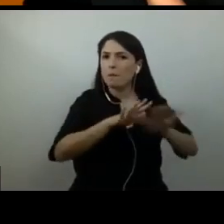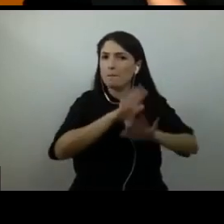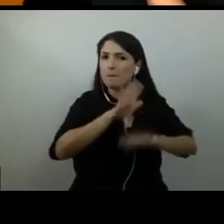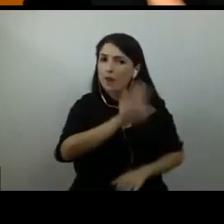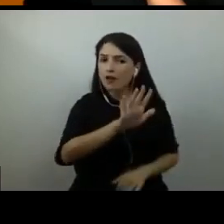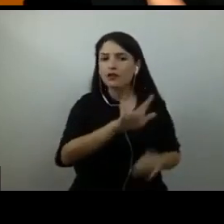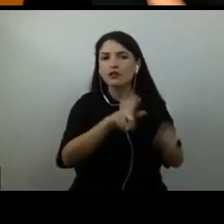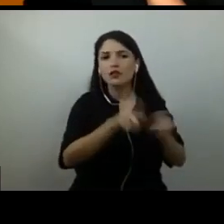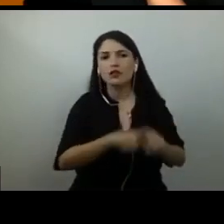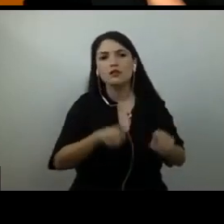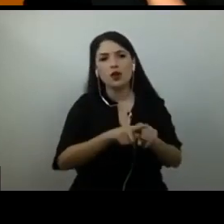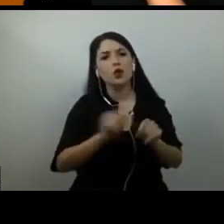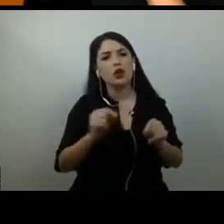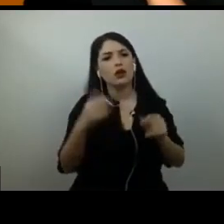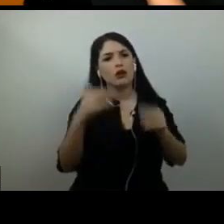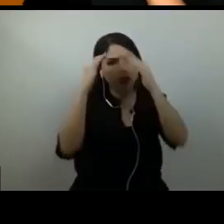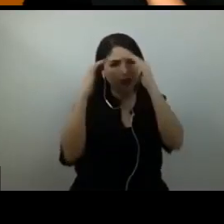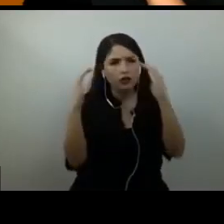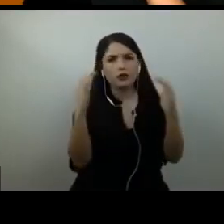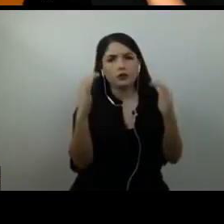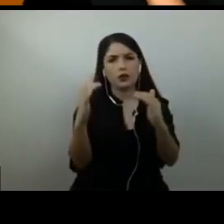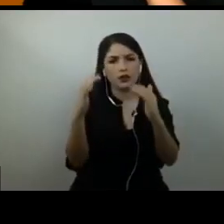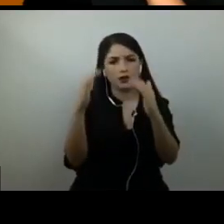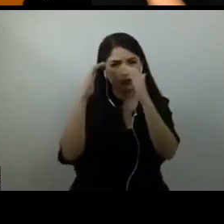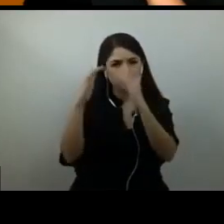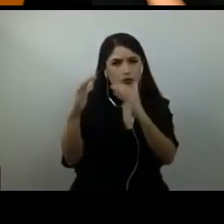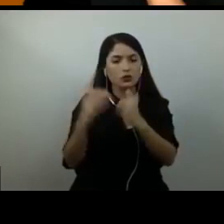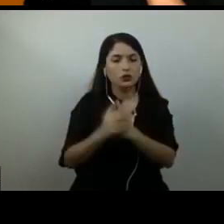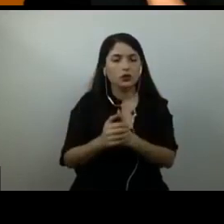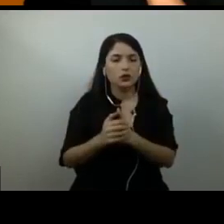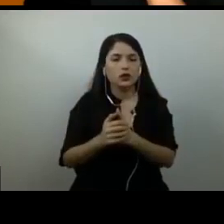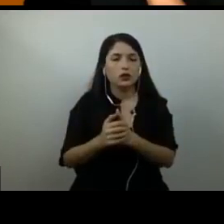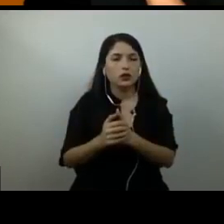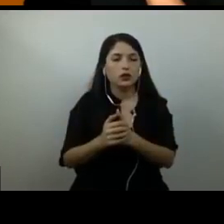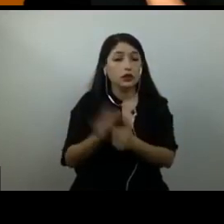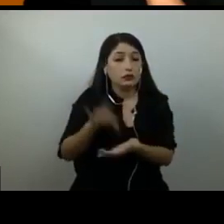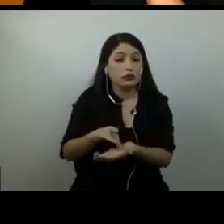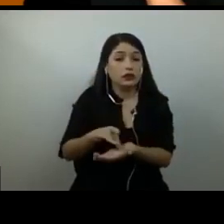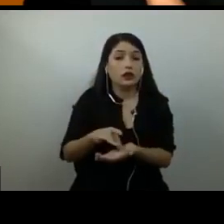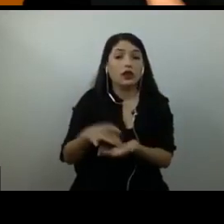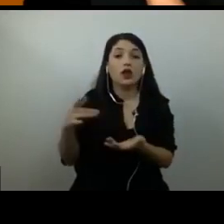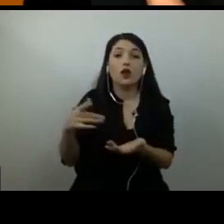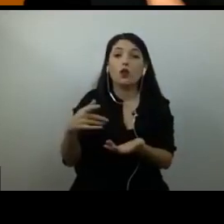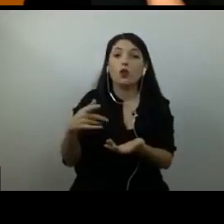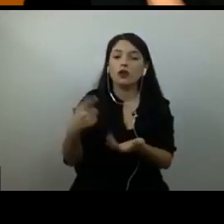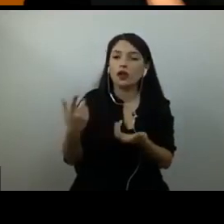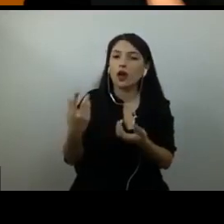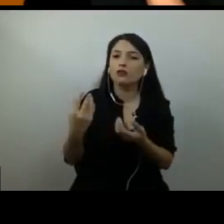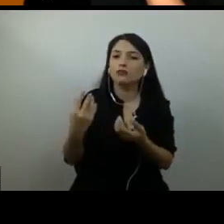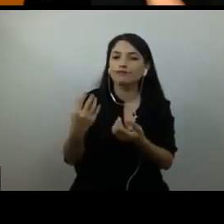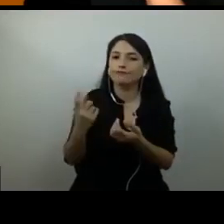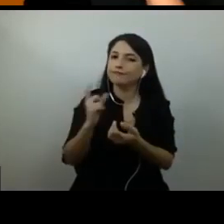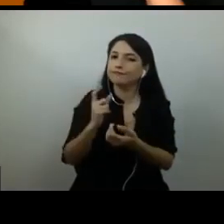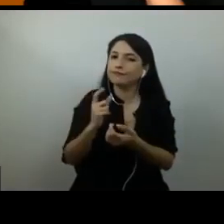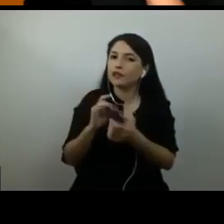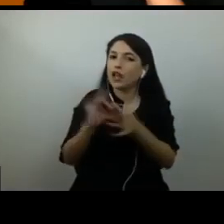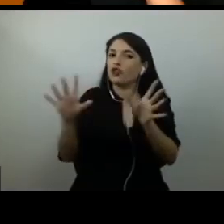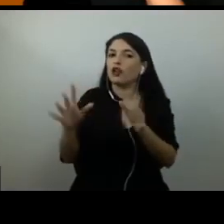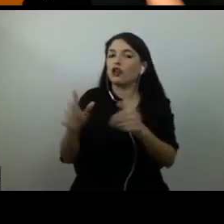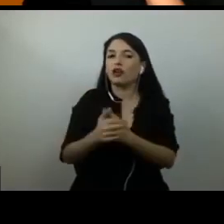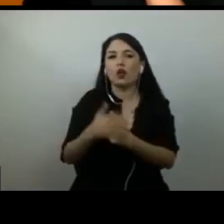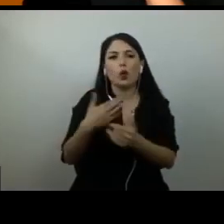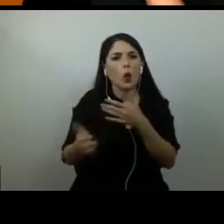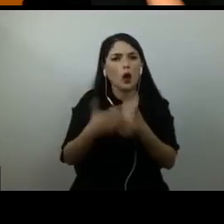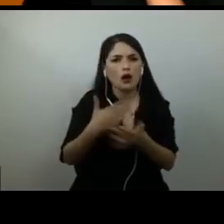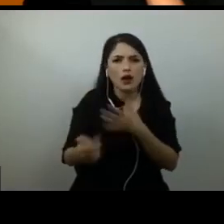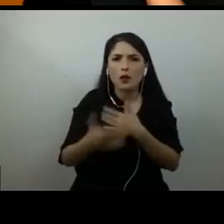franqueza e com todo o respeito, né, eu respondi isso e queria registrar isso aqui de forma bastante clara, qualquer que seja a manifestação sendo feita